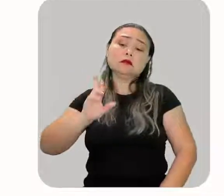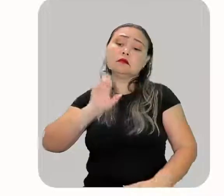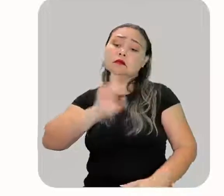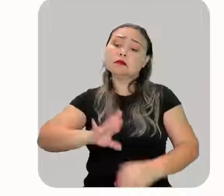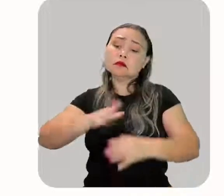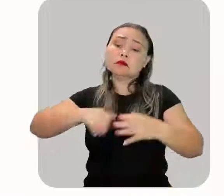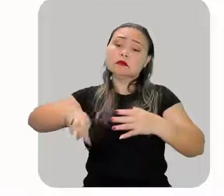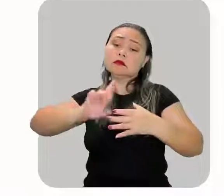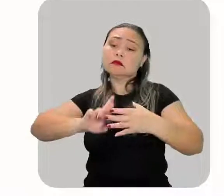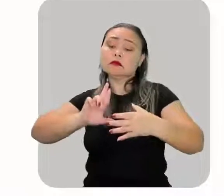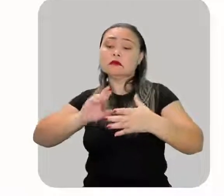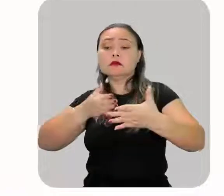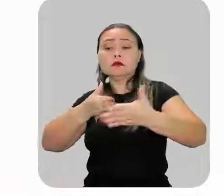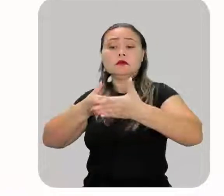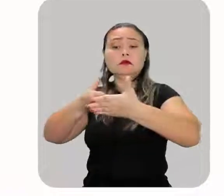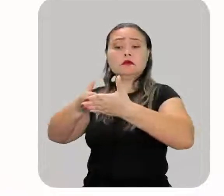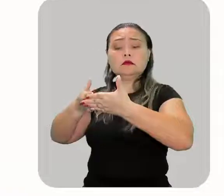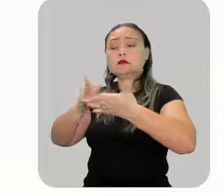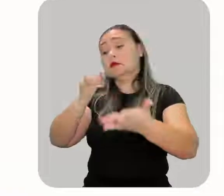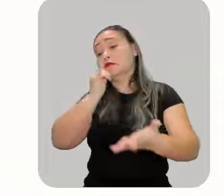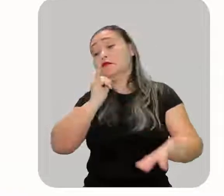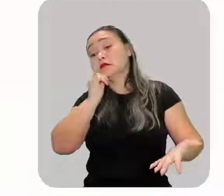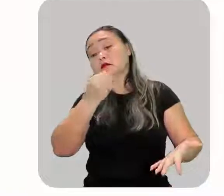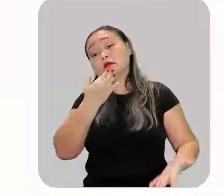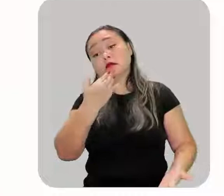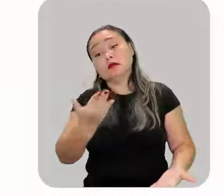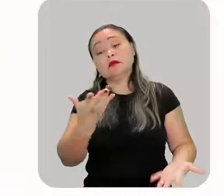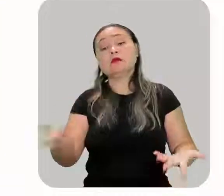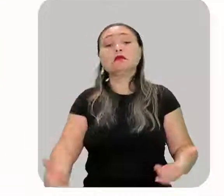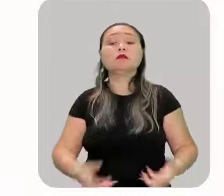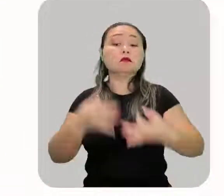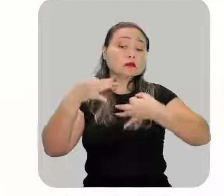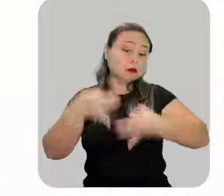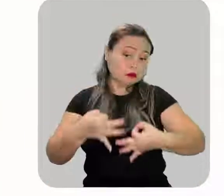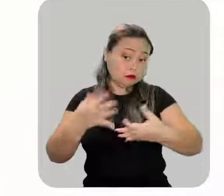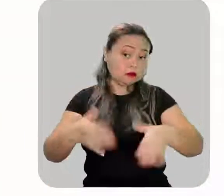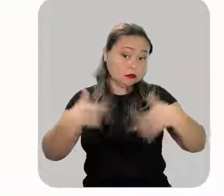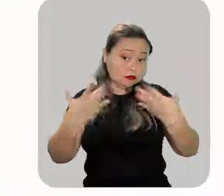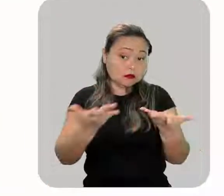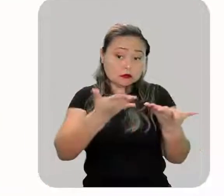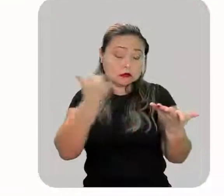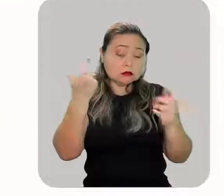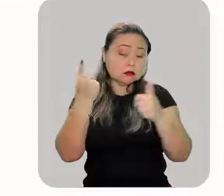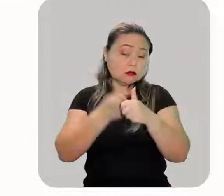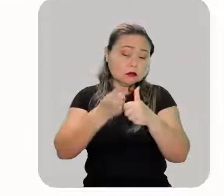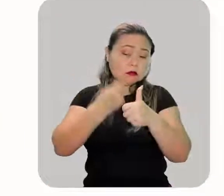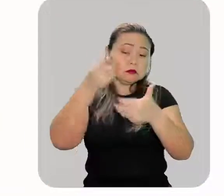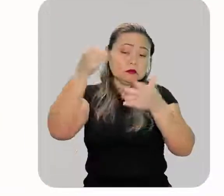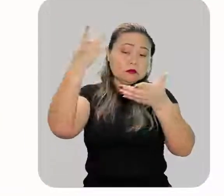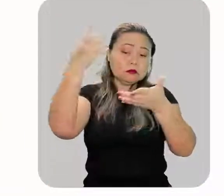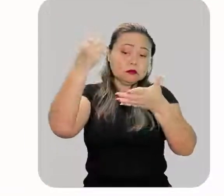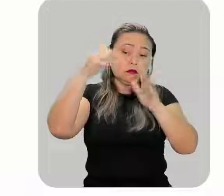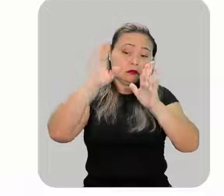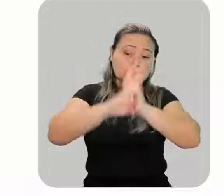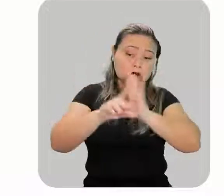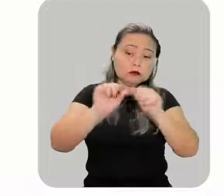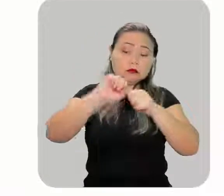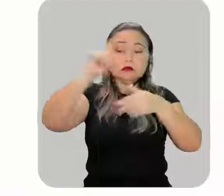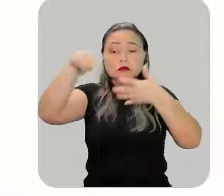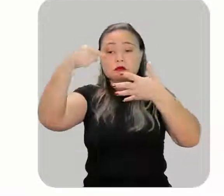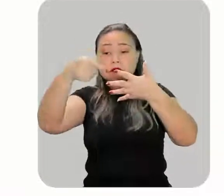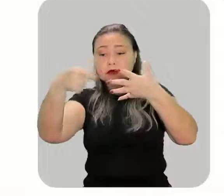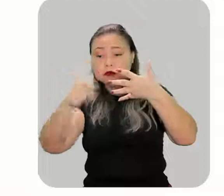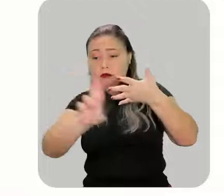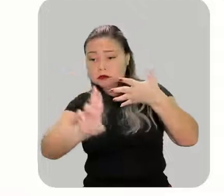solução. Vai dar restrição do que o exemplo está pedindo, do que o exercício está pedindo, certo? Então vamos lá, primeiro a gente vai definir, vai falar sobre os elementos